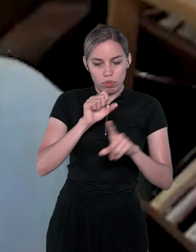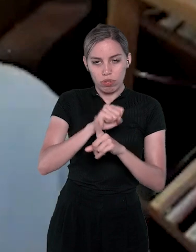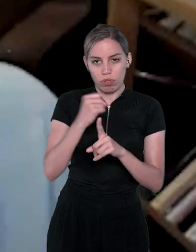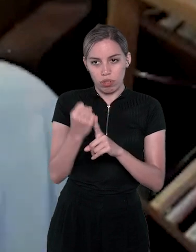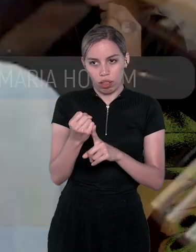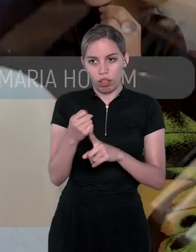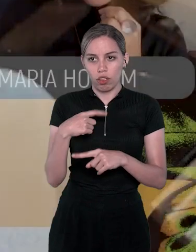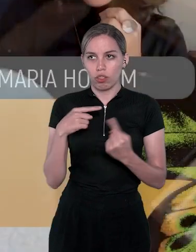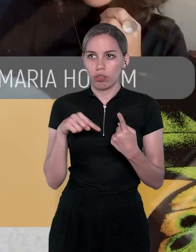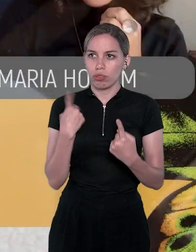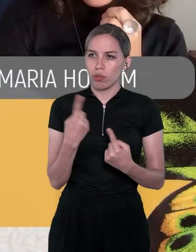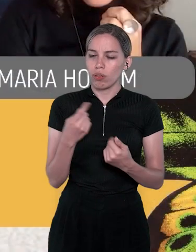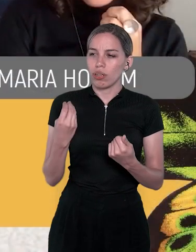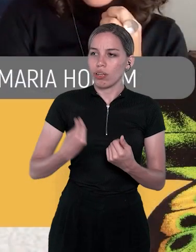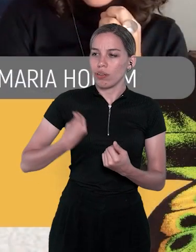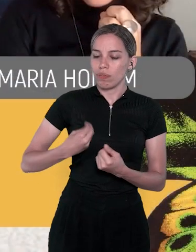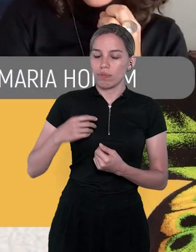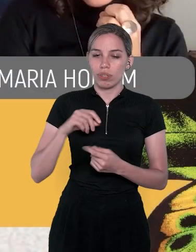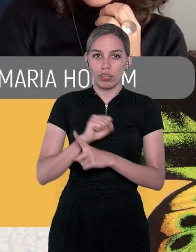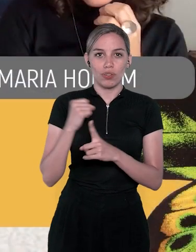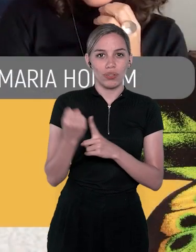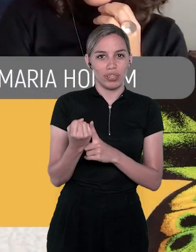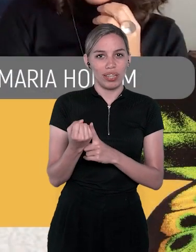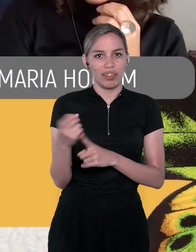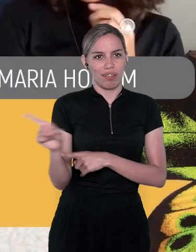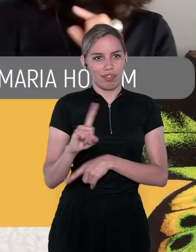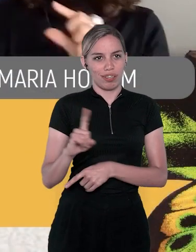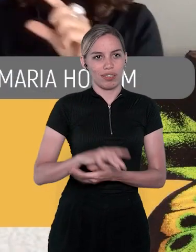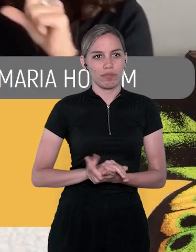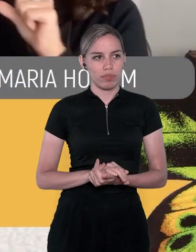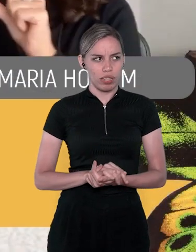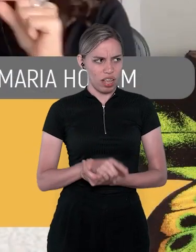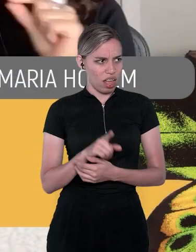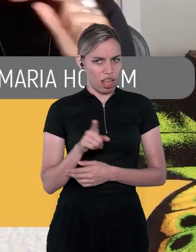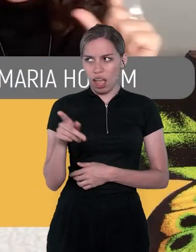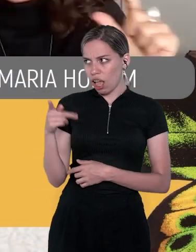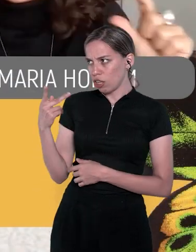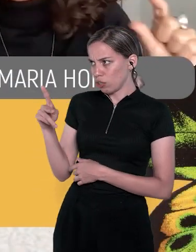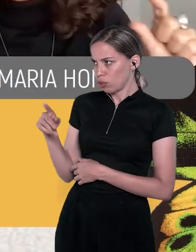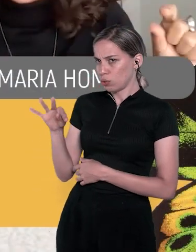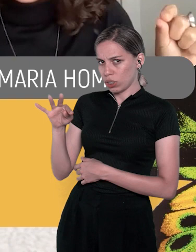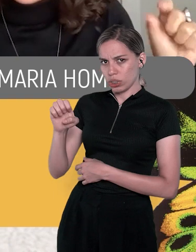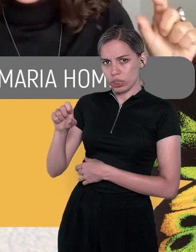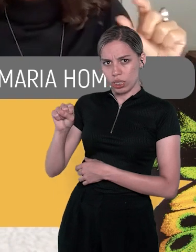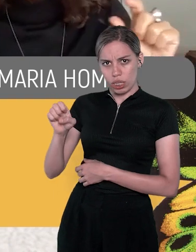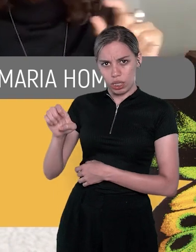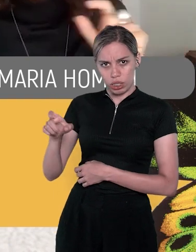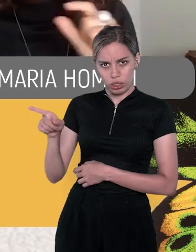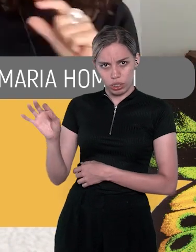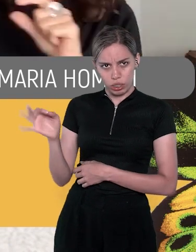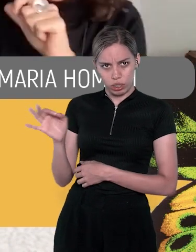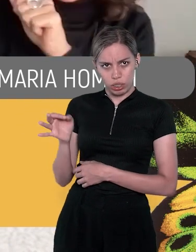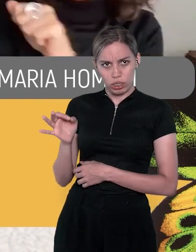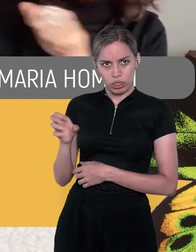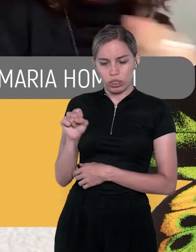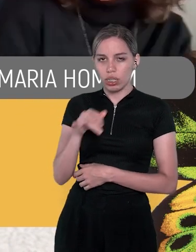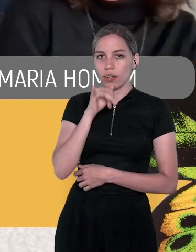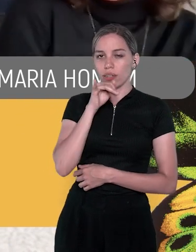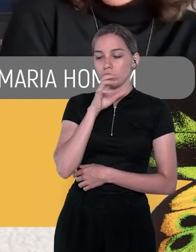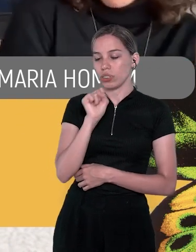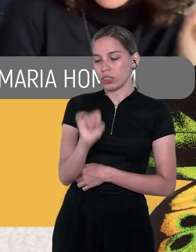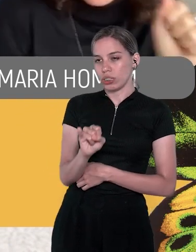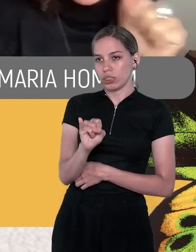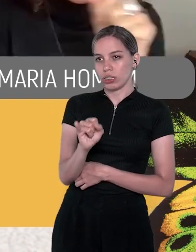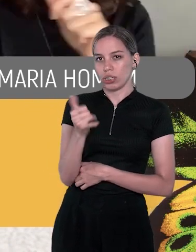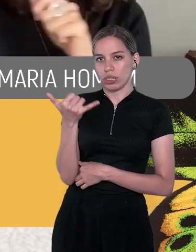numa sociedade da negação nesse momento. Porque a gente... Essa é sua tese, né, Sérgio? Se a gente fosse colocar aquela